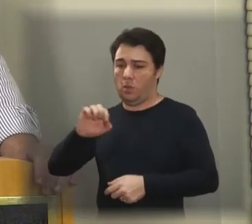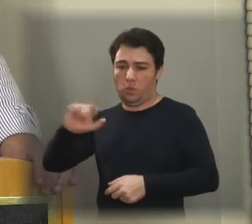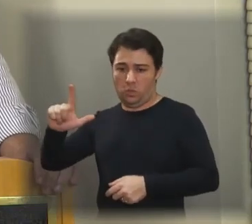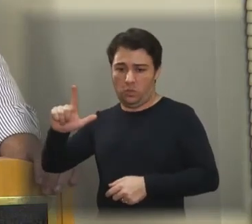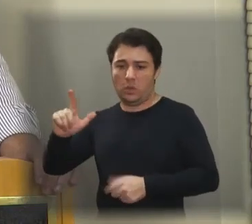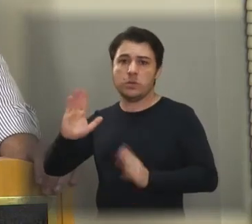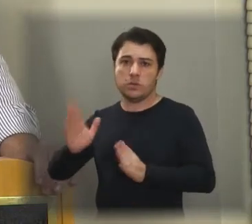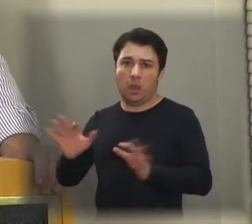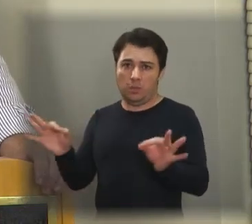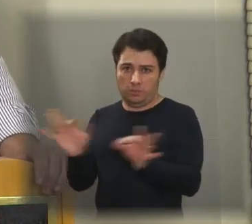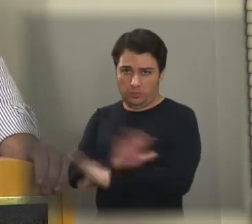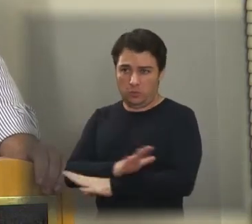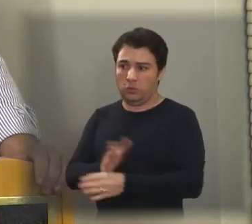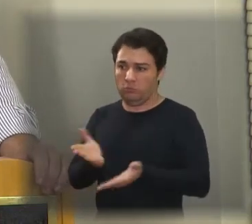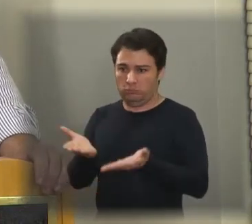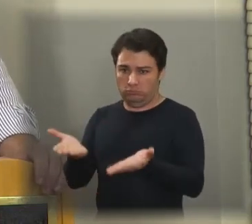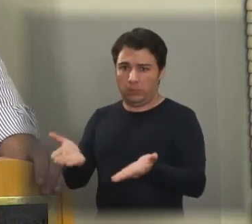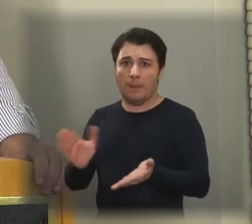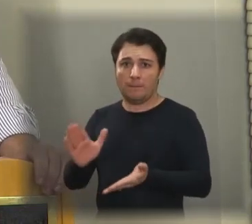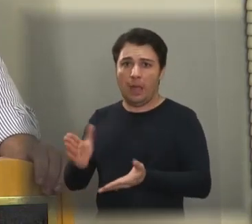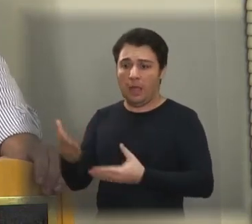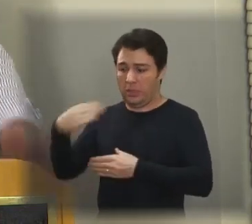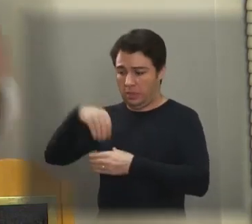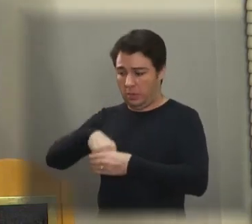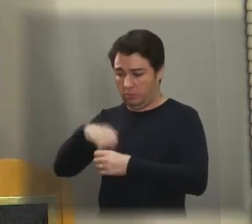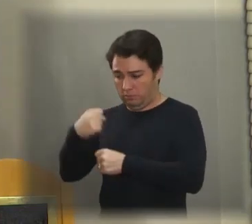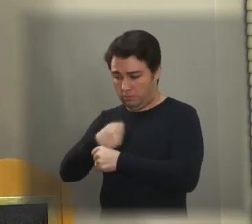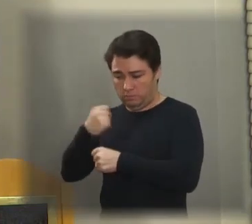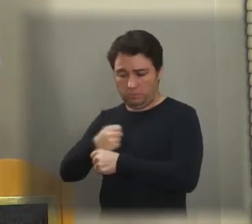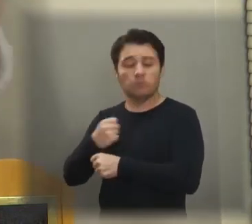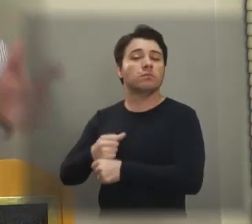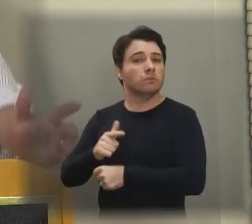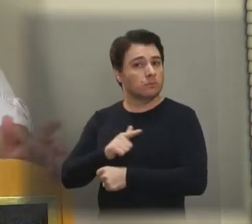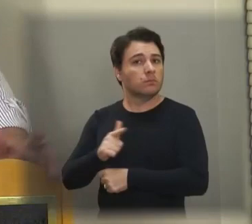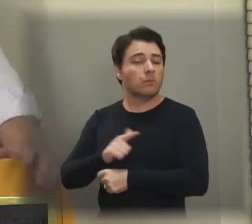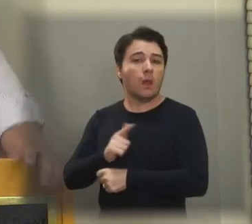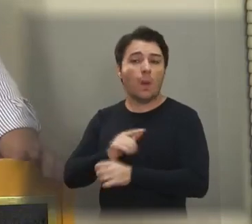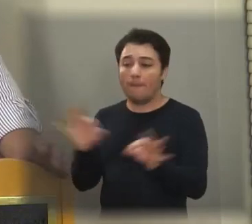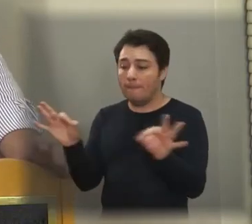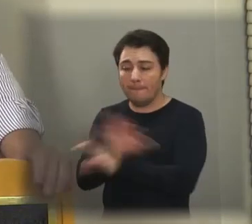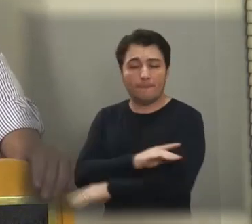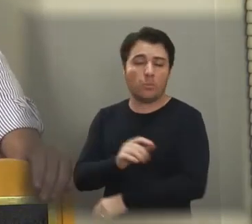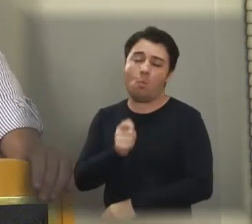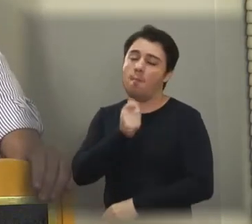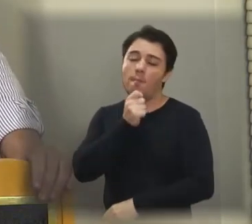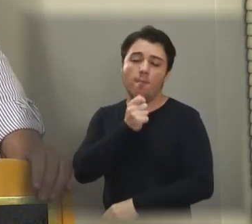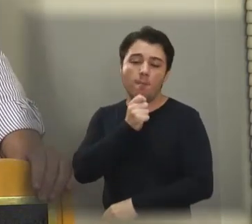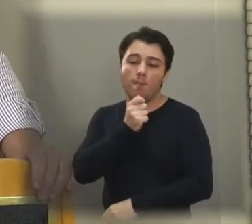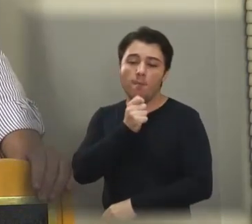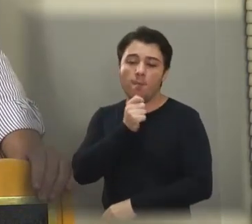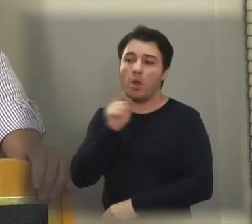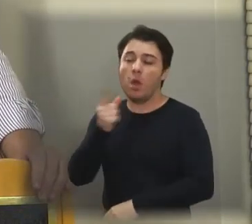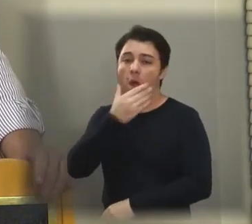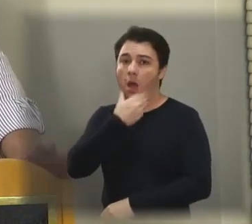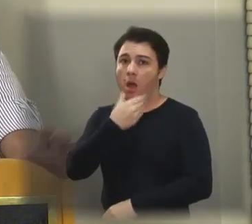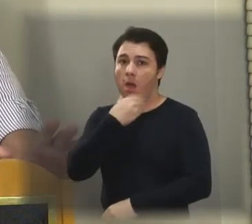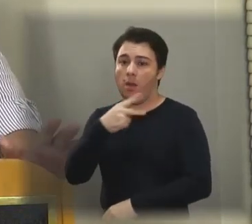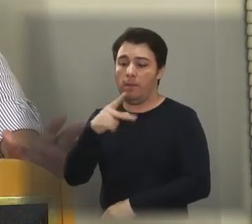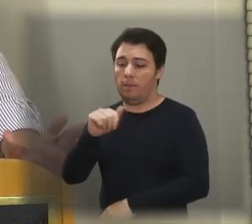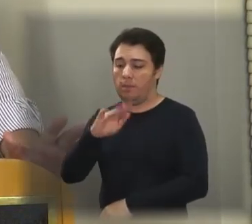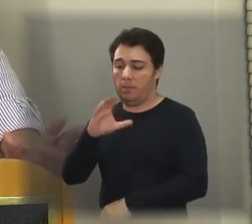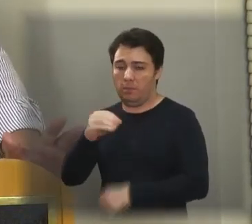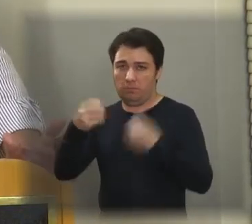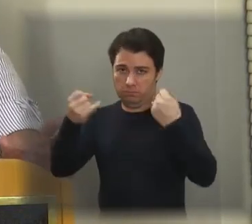entregue é importante destacar isso mas ainda tem obra na solução né sendo finalizado tá eu acho que o Paulo pode ir lá em casa